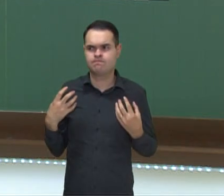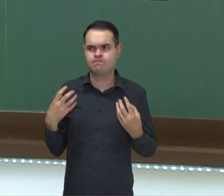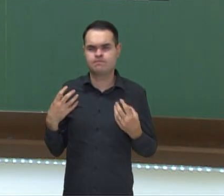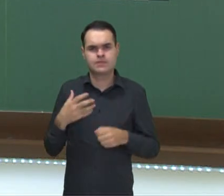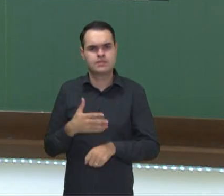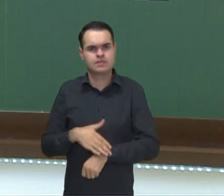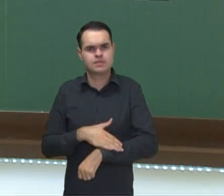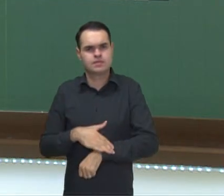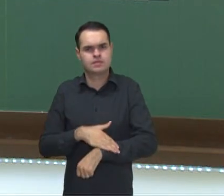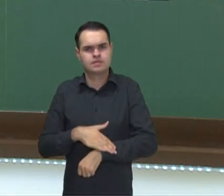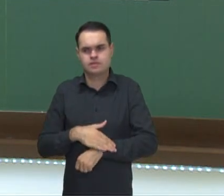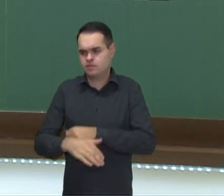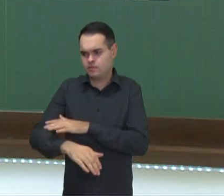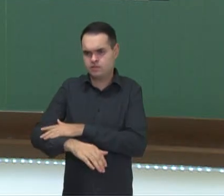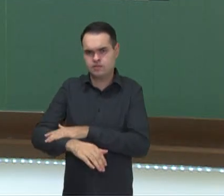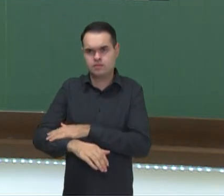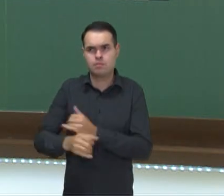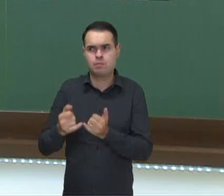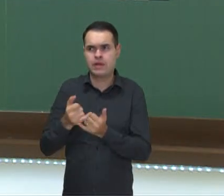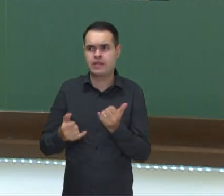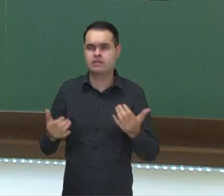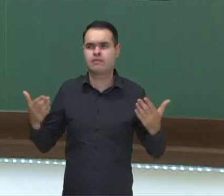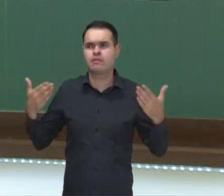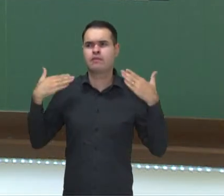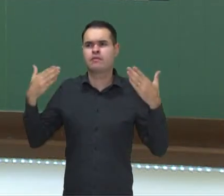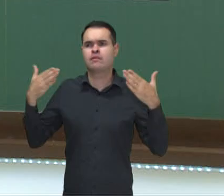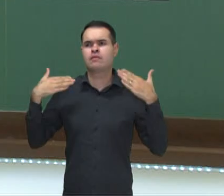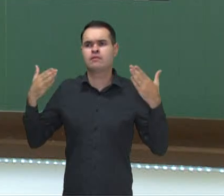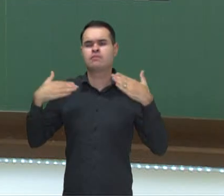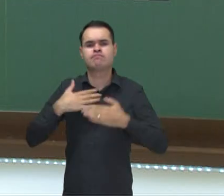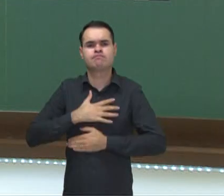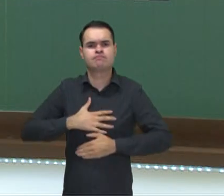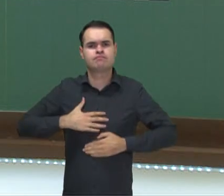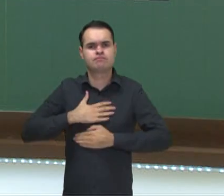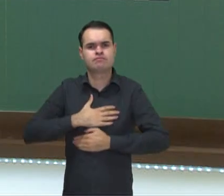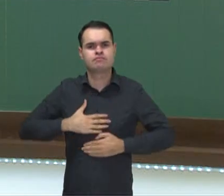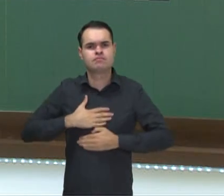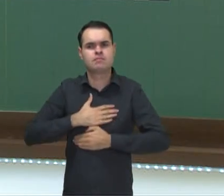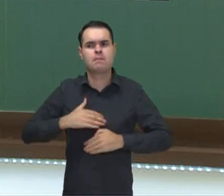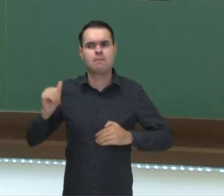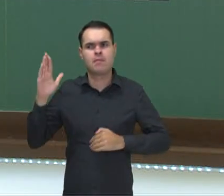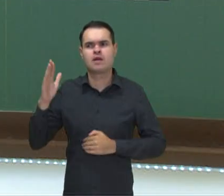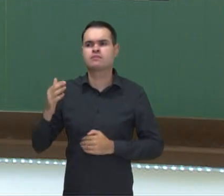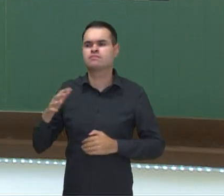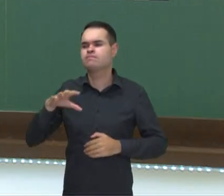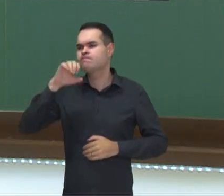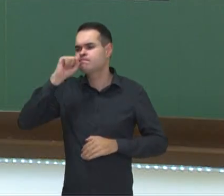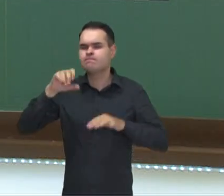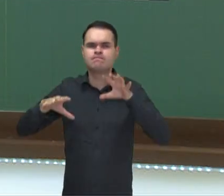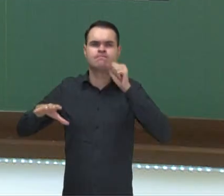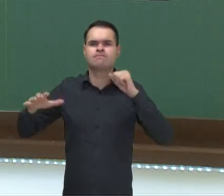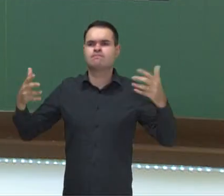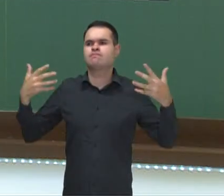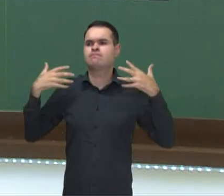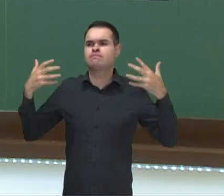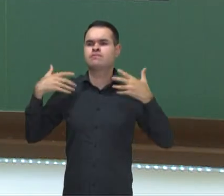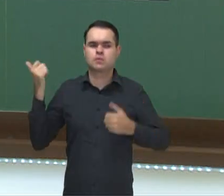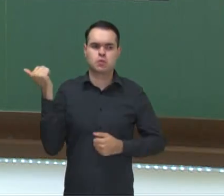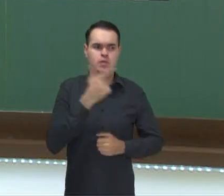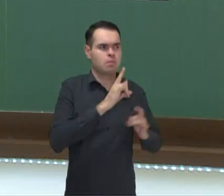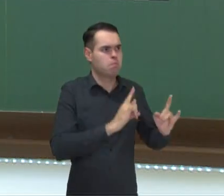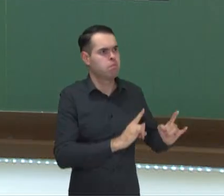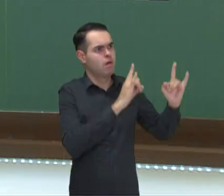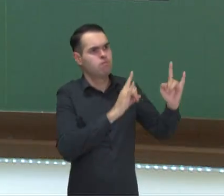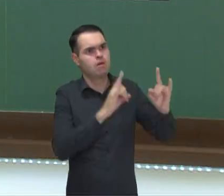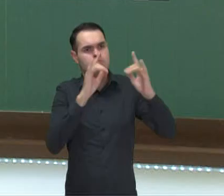de esse local ser mais fresco, ser mais agradável, ser mais arejado do que uma área urbana? Já teve